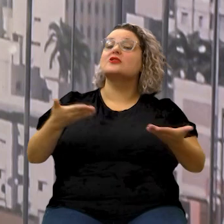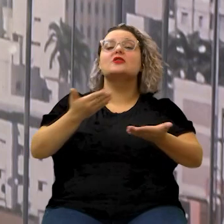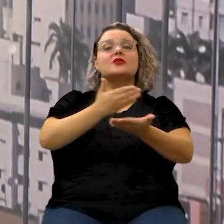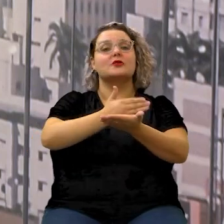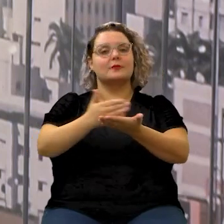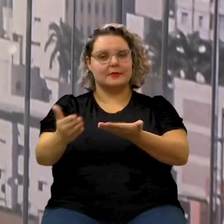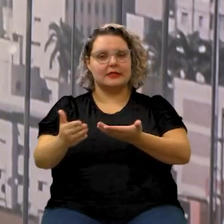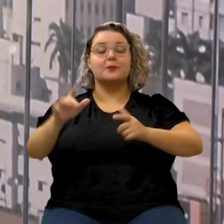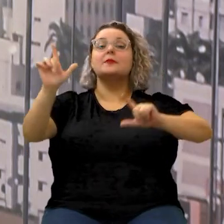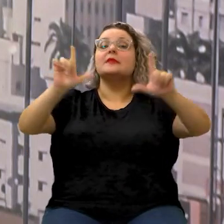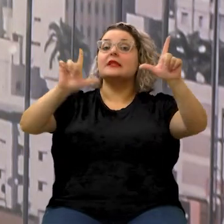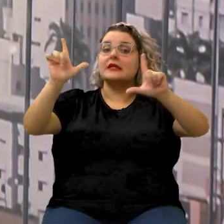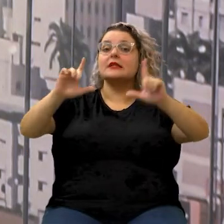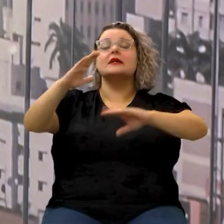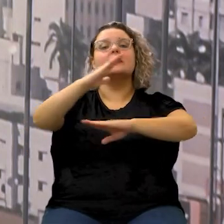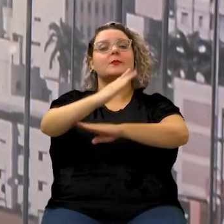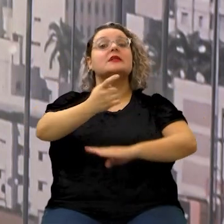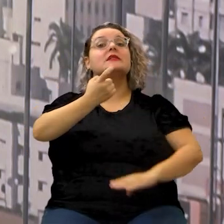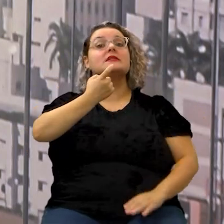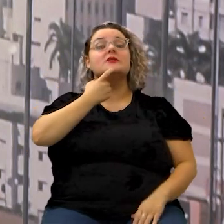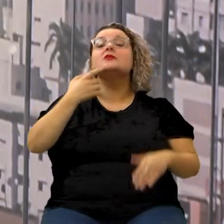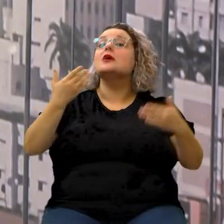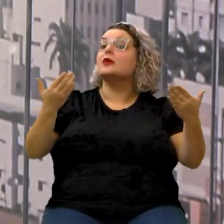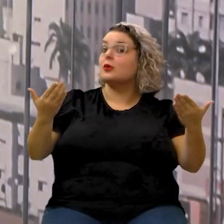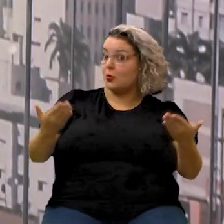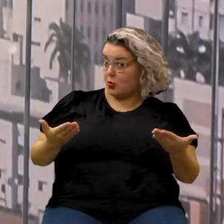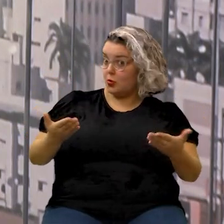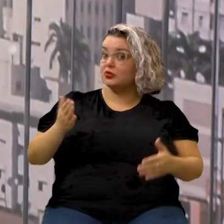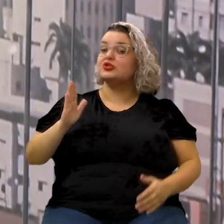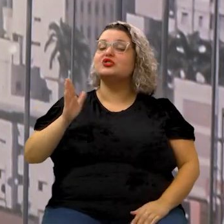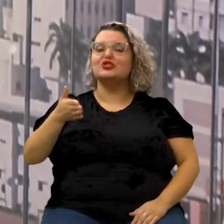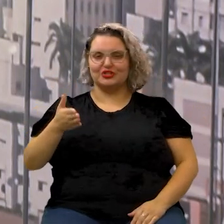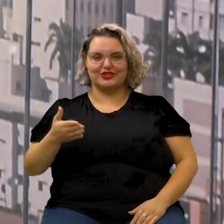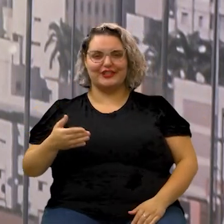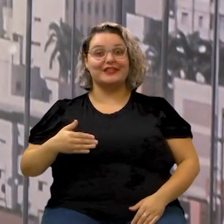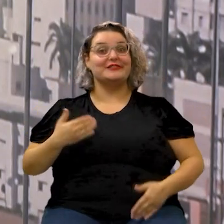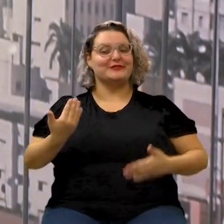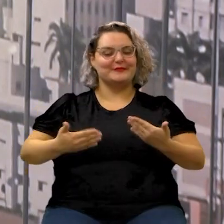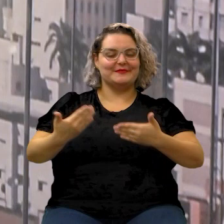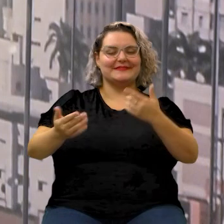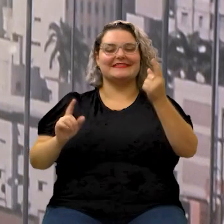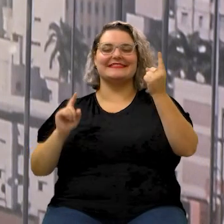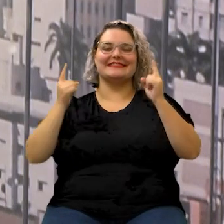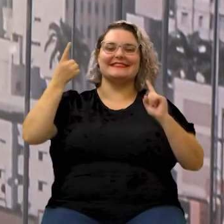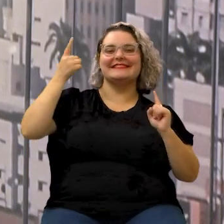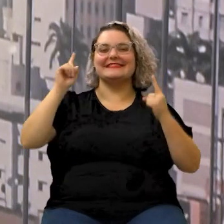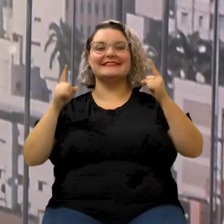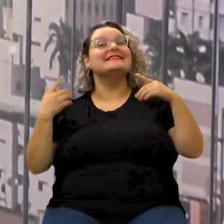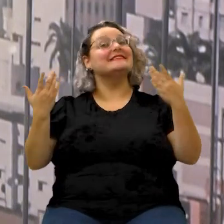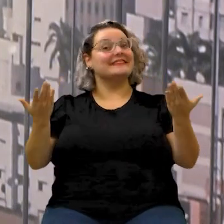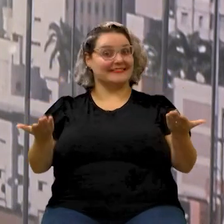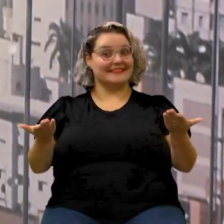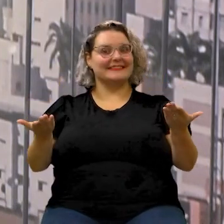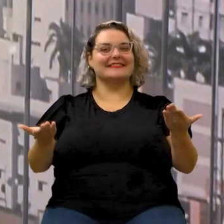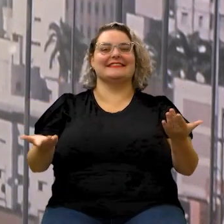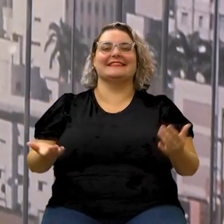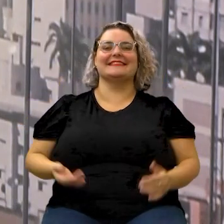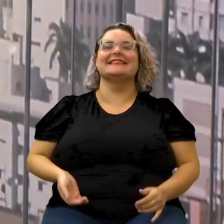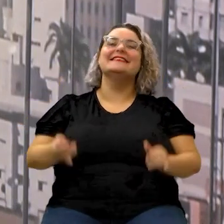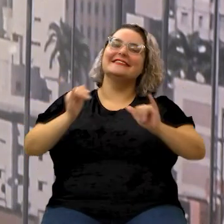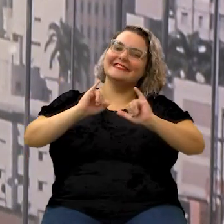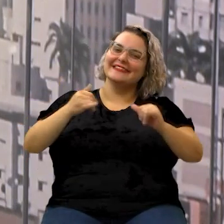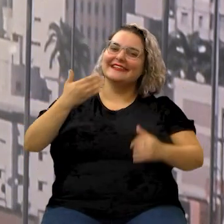Saúde agora começando aqui pela tela da TV Câmara Campinas e hoje a gente já está em ritmo de carnaval. Pois é, o meu recado é para você